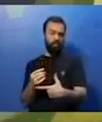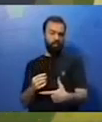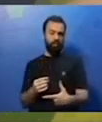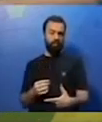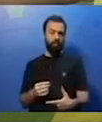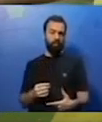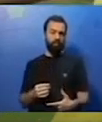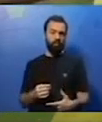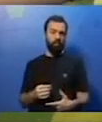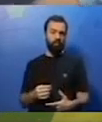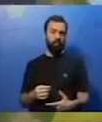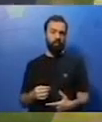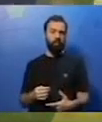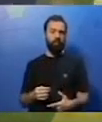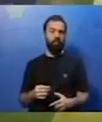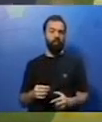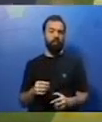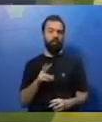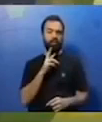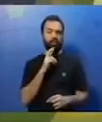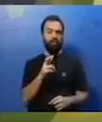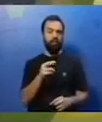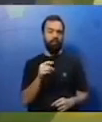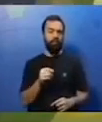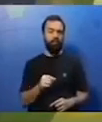172 dividido por 4,